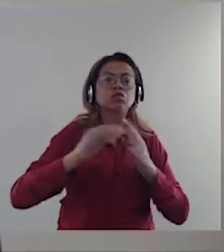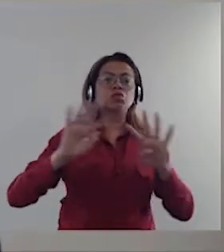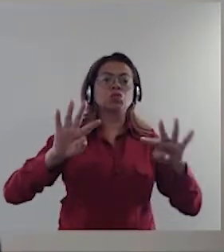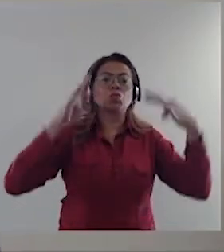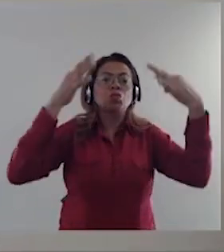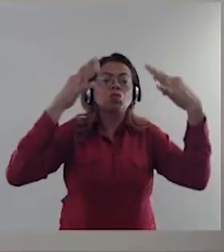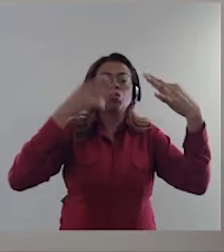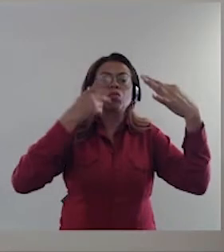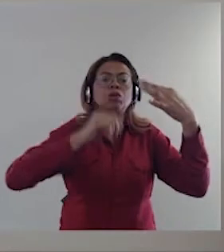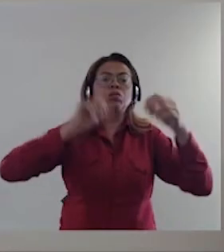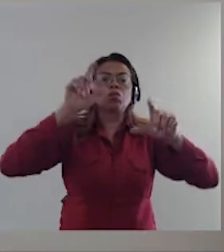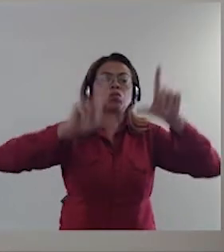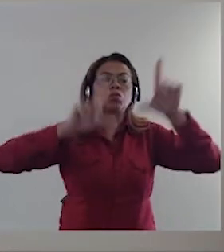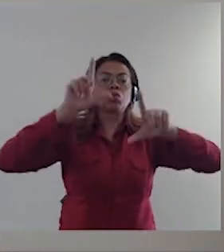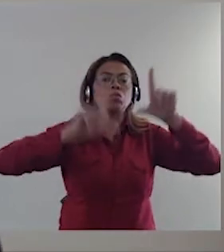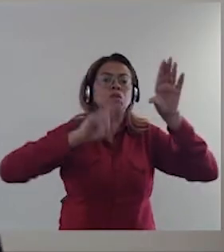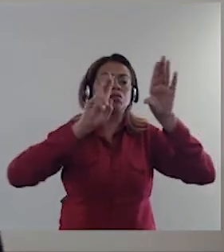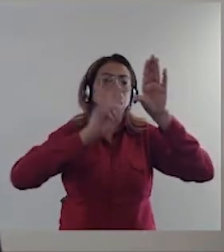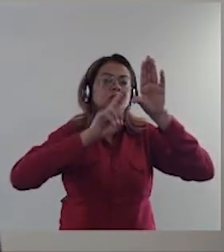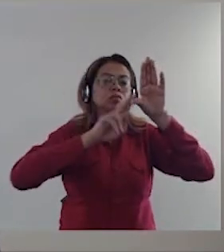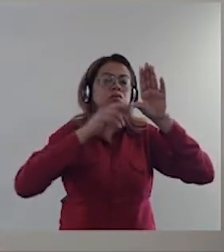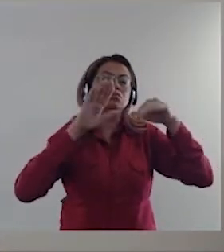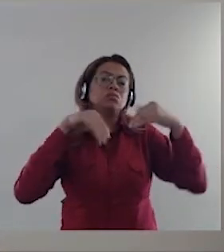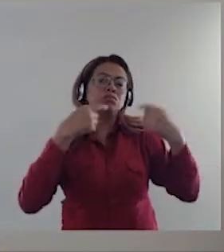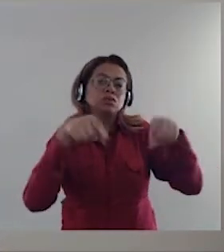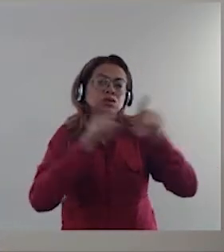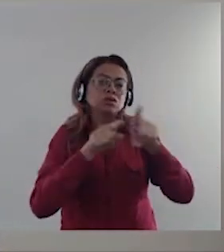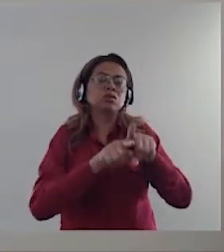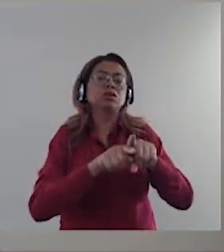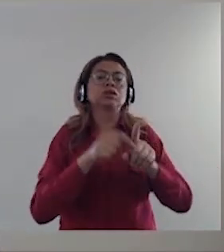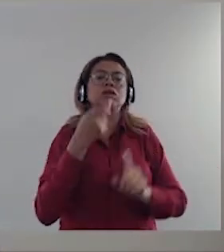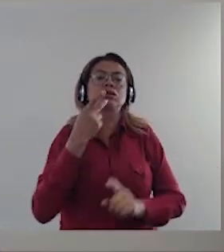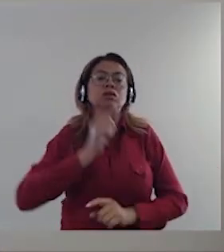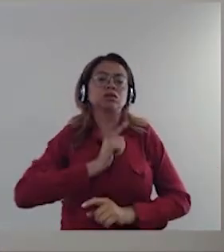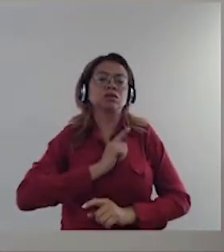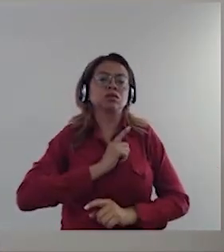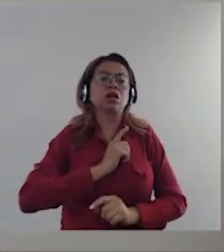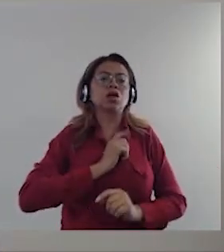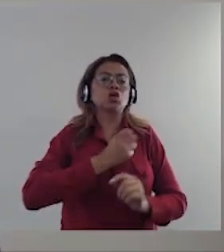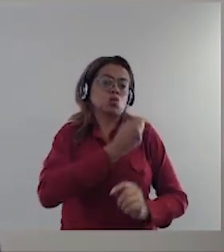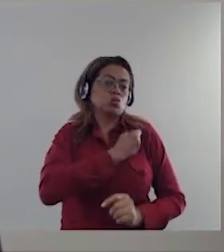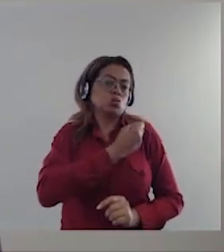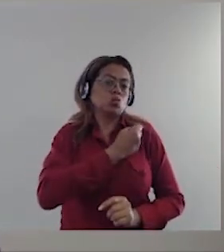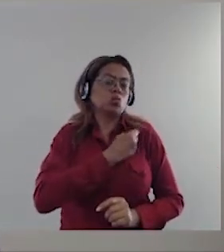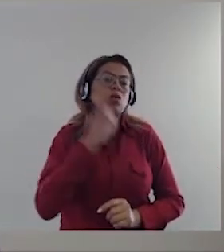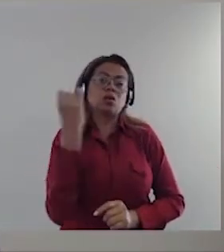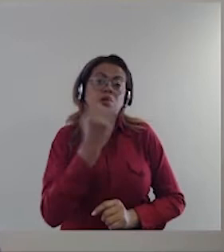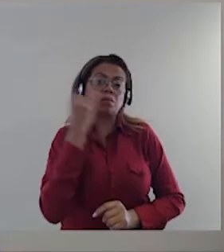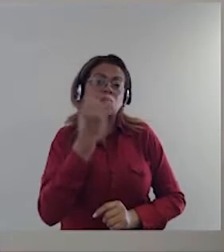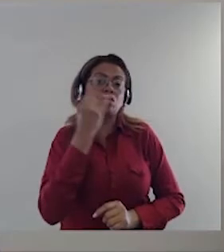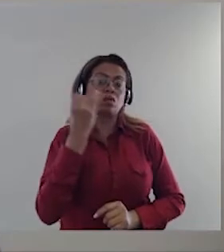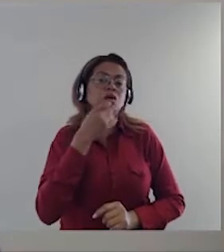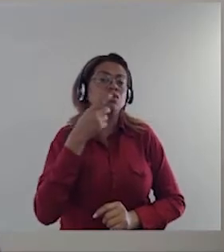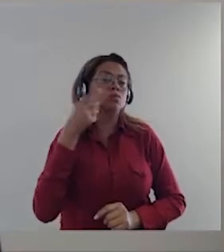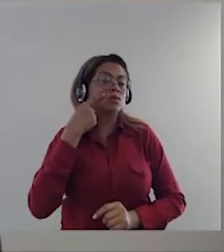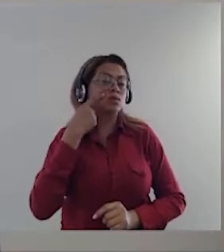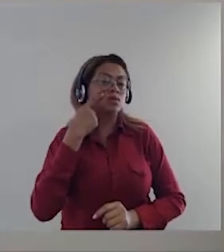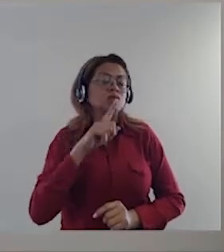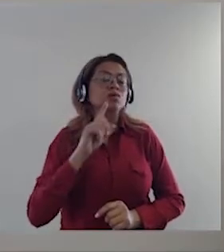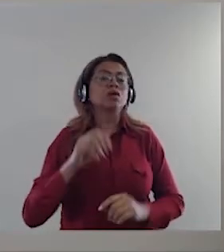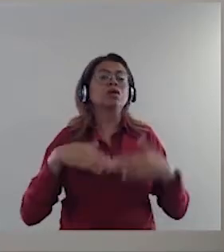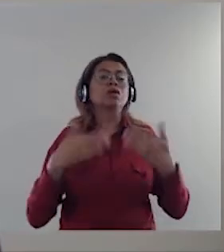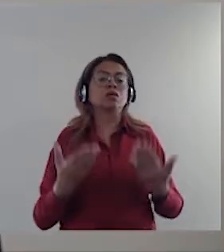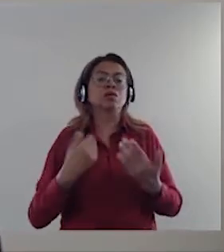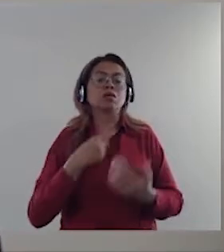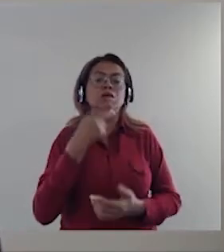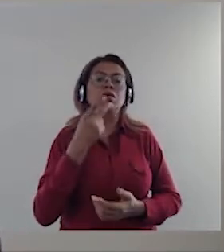para a aproximação das pessoas. Há um dado muito interessante aqui que a gente também não pode deixar de reverberar, e que